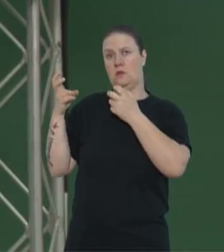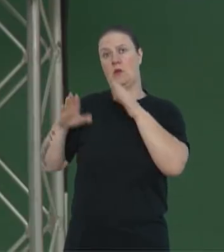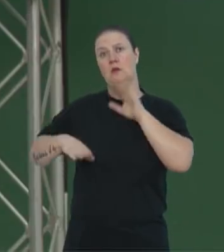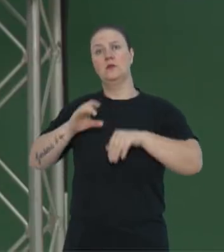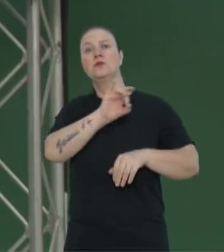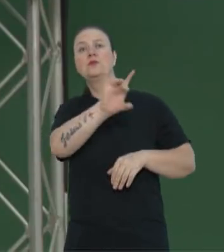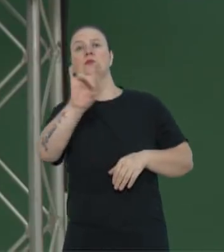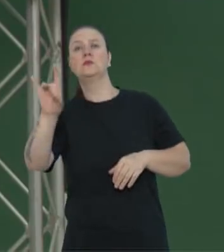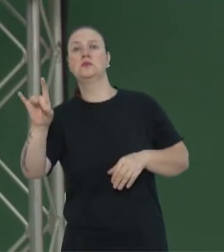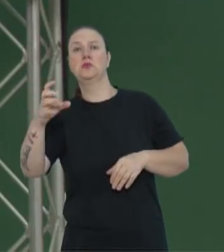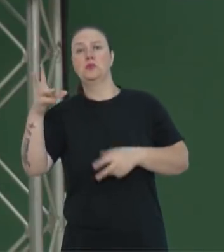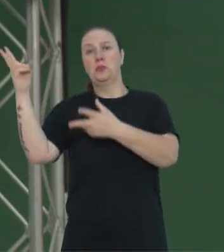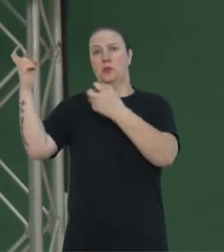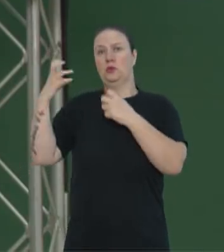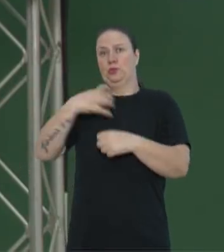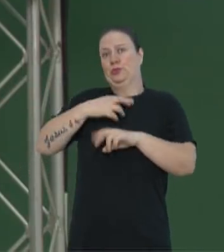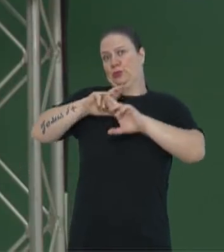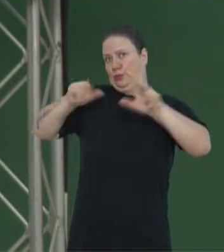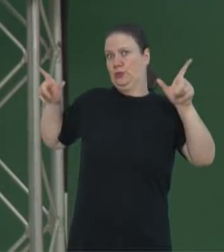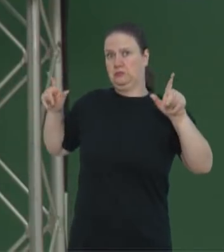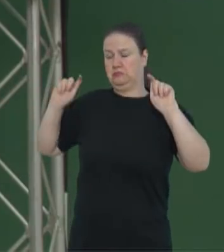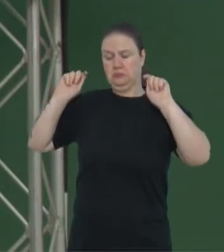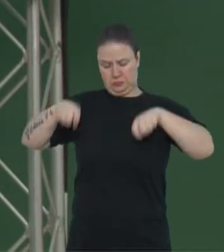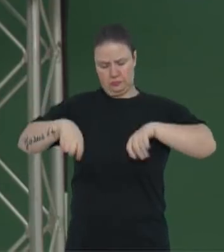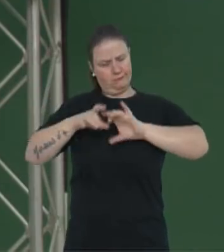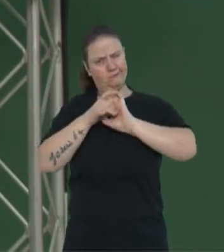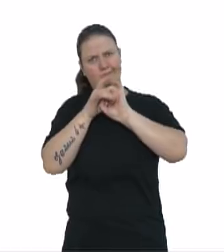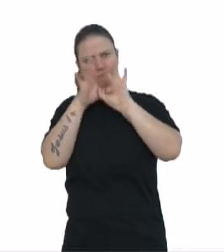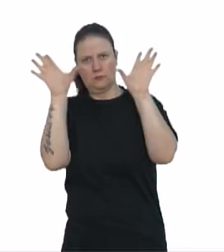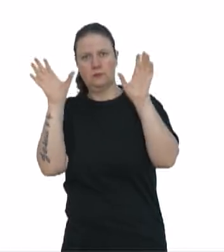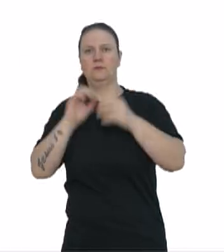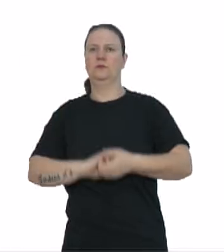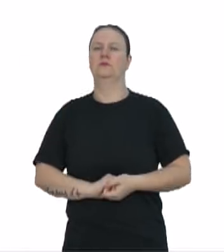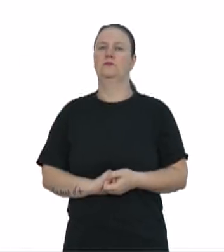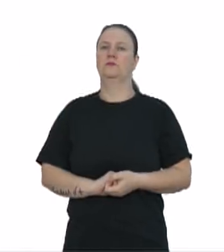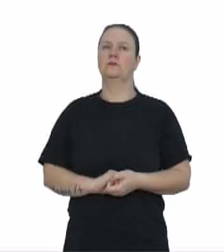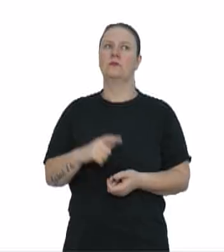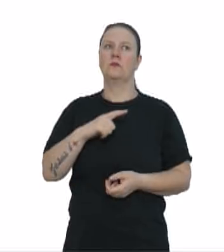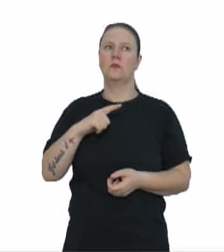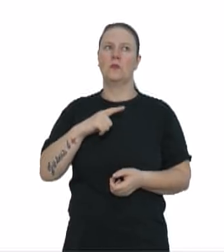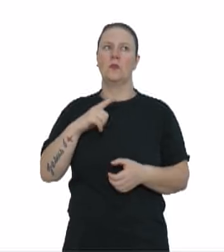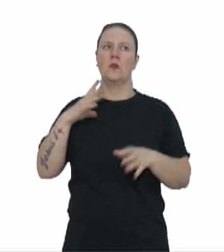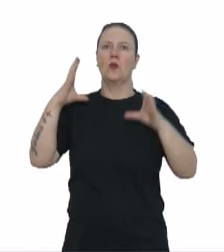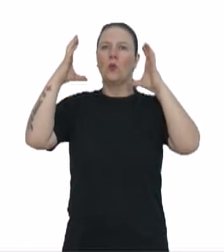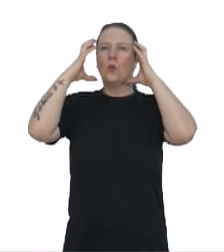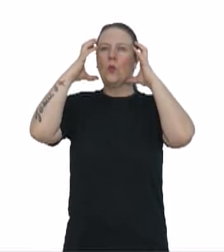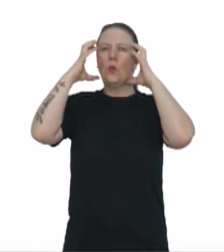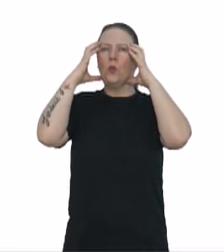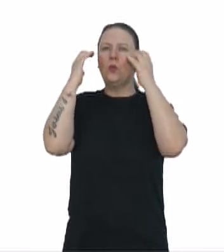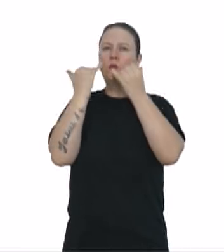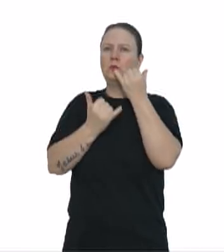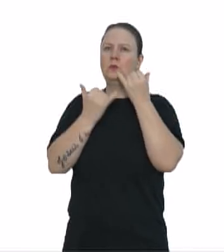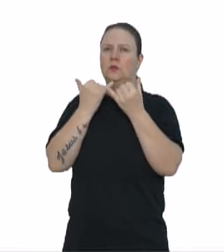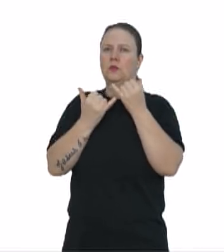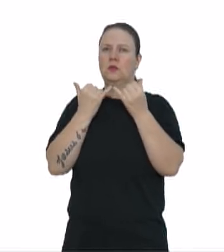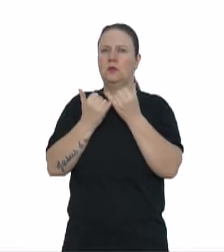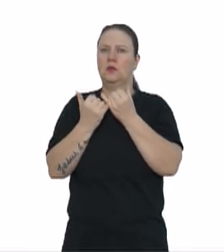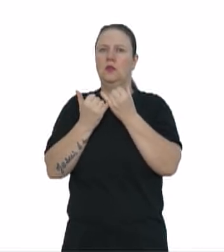perceber. Então, assim, temos uma cabeça que parece ser de um